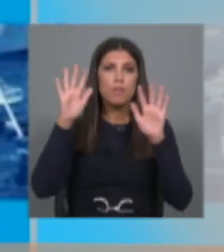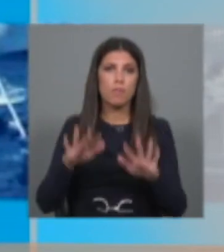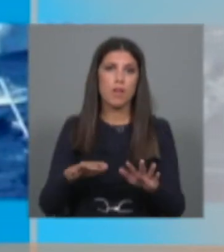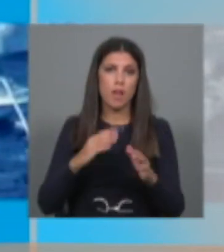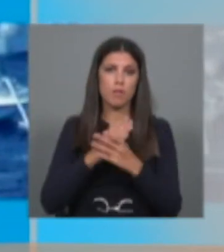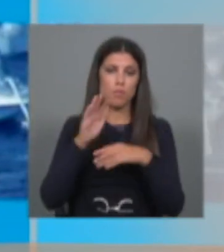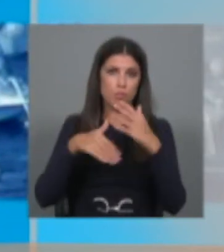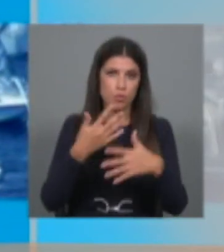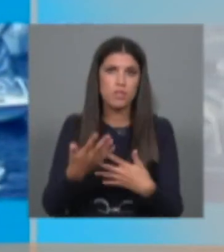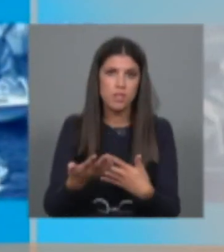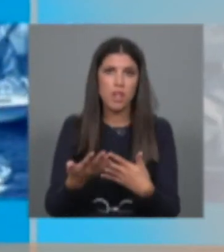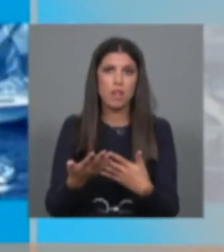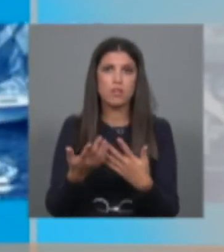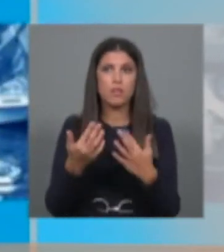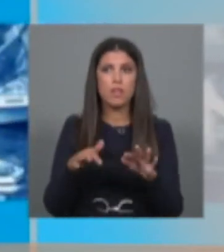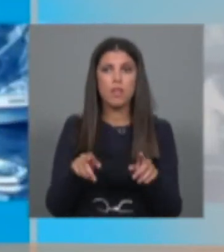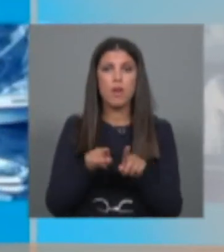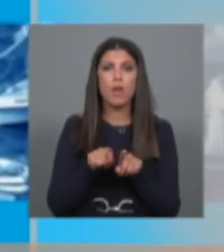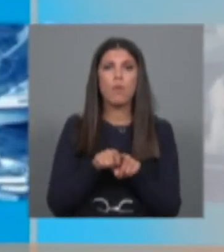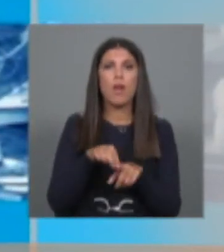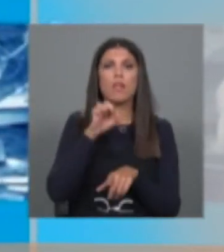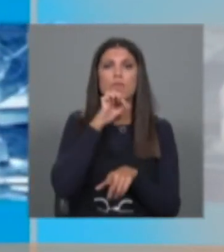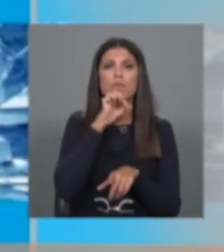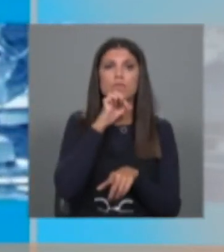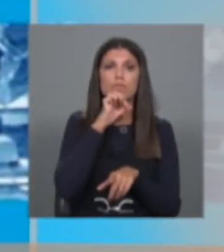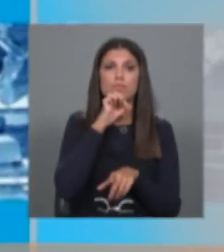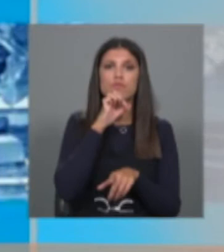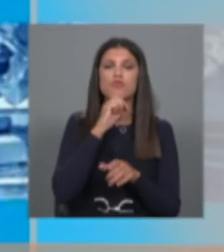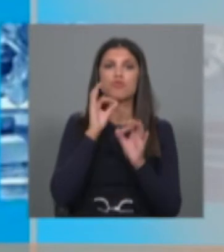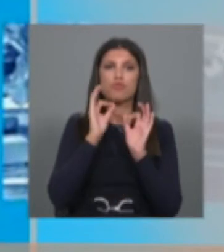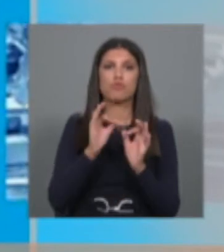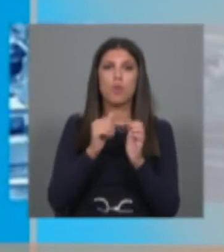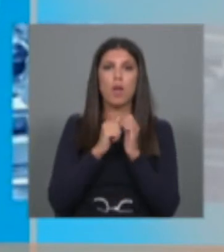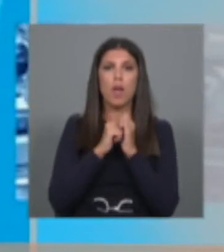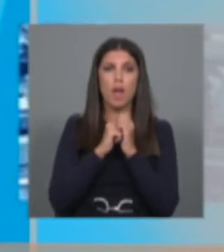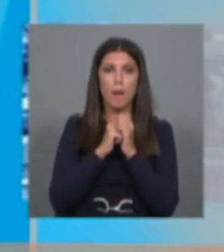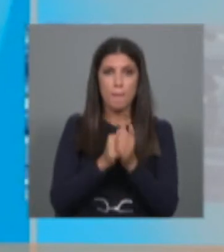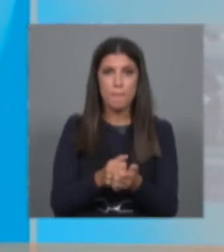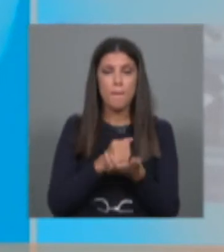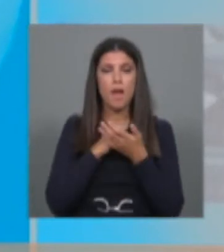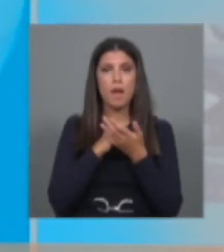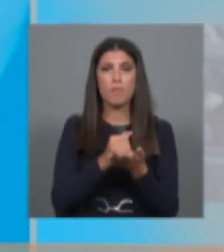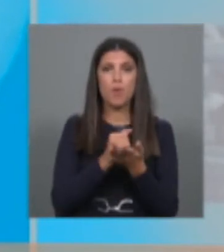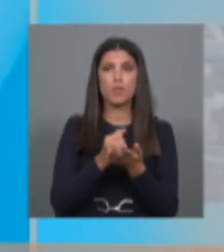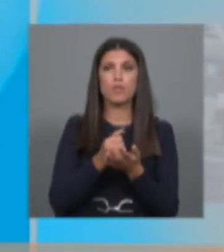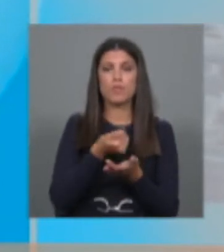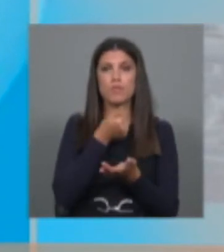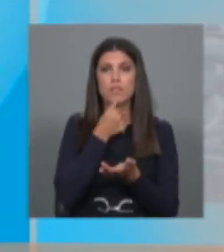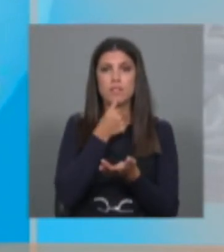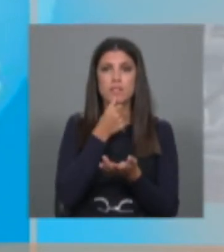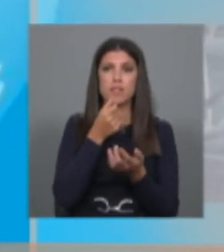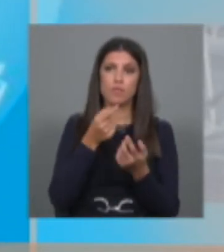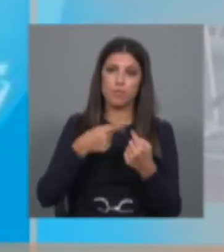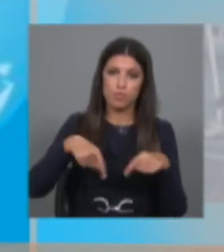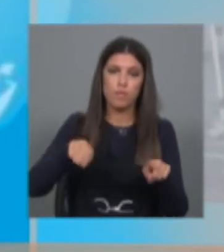então colocaram-se ao lado do referendo. E a Conferência Episcopal tomou posição